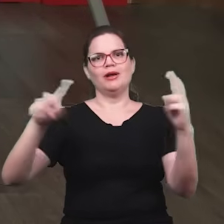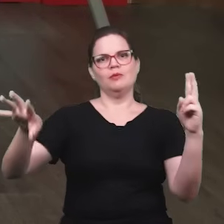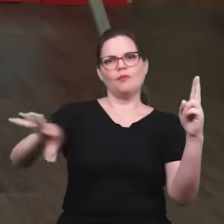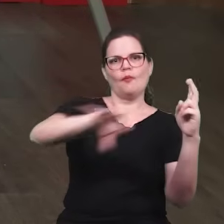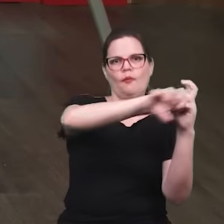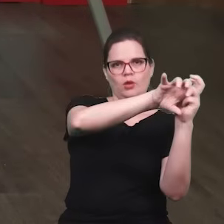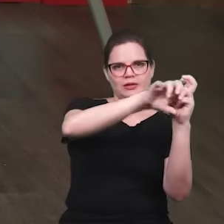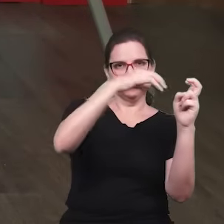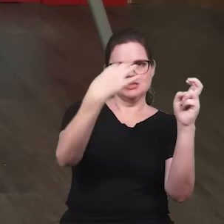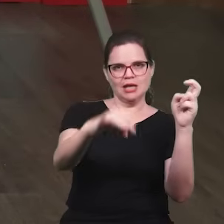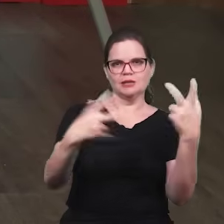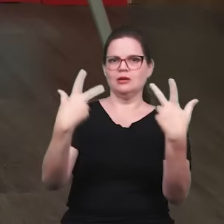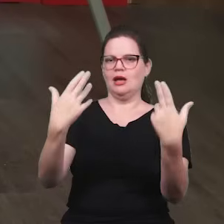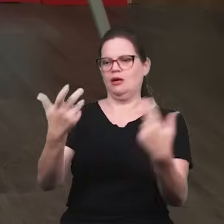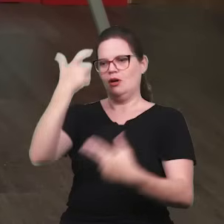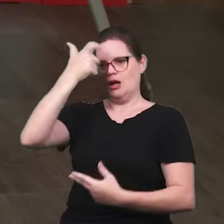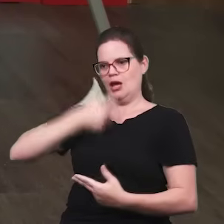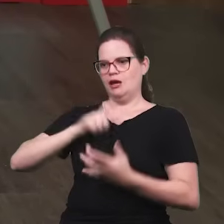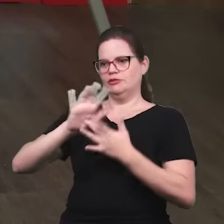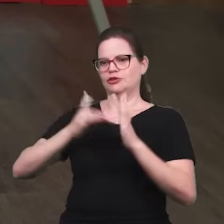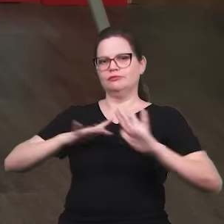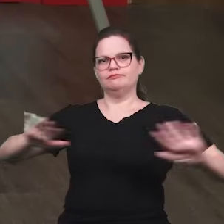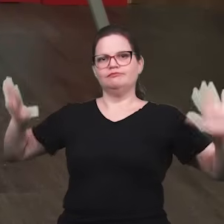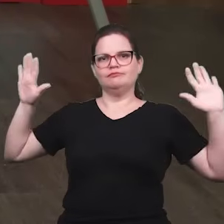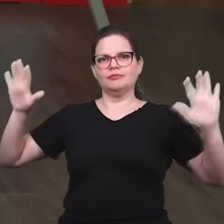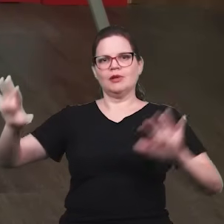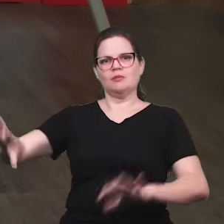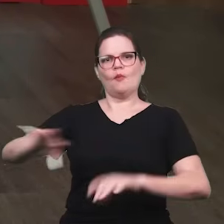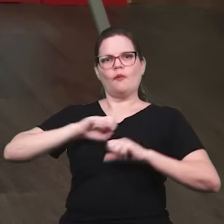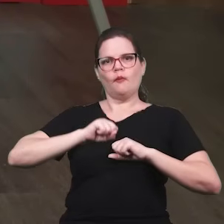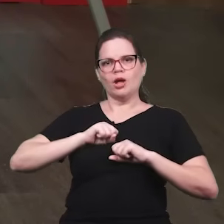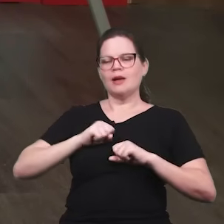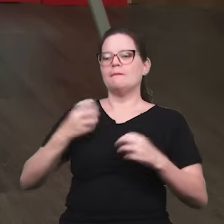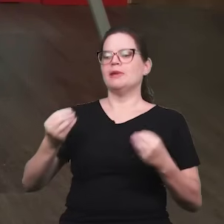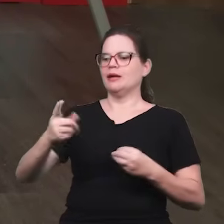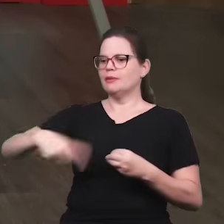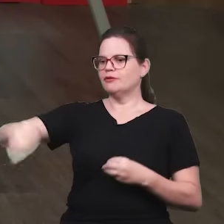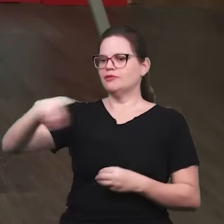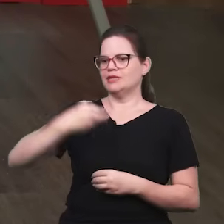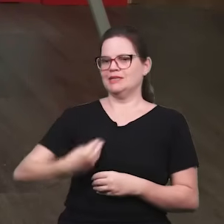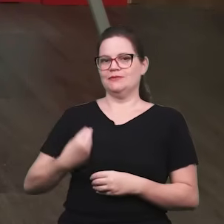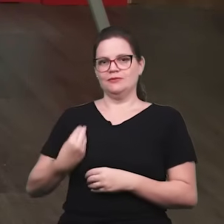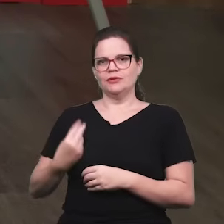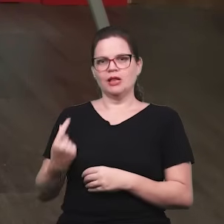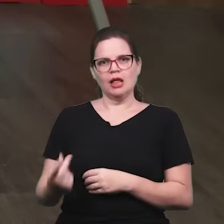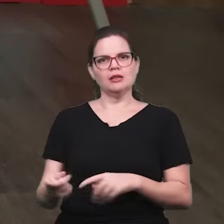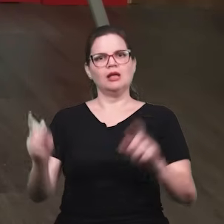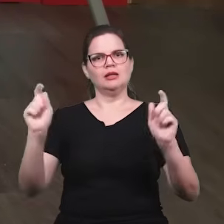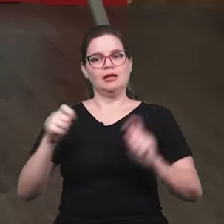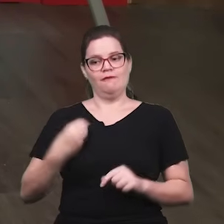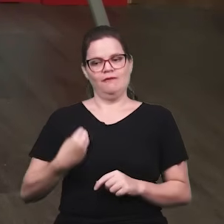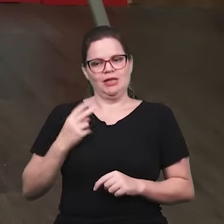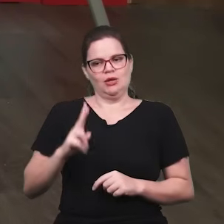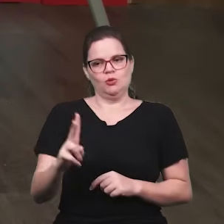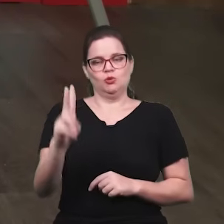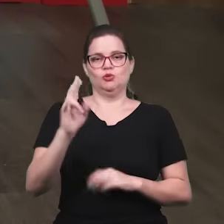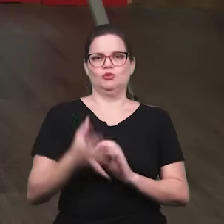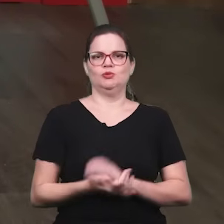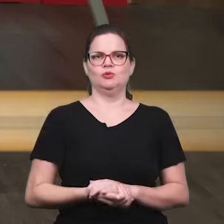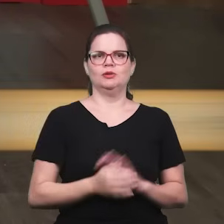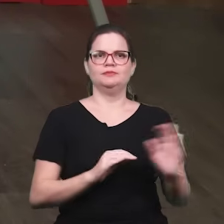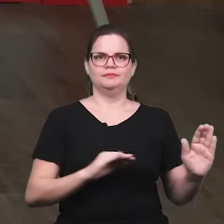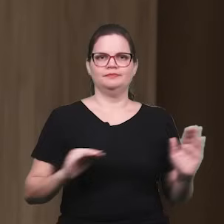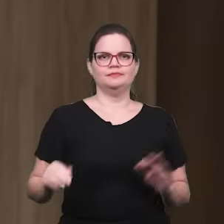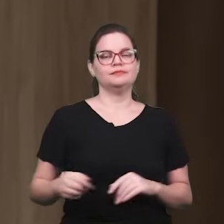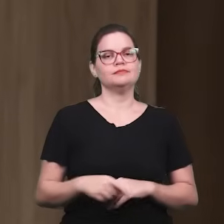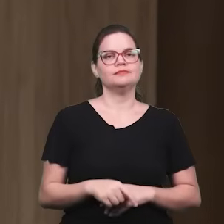da sua condenação, da sua morte. Faz muito sentido, né, pastor? É. Essa figura da serpente no contexto. Essa é a